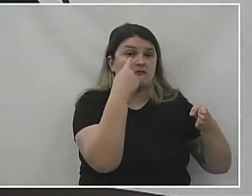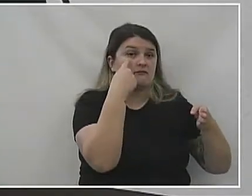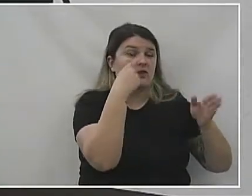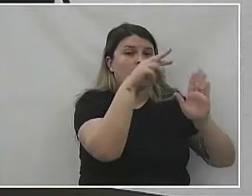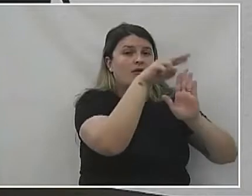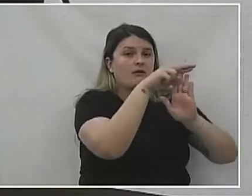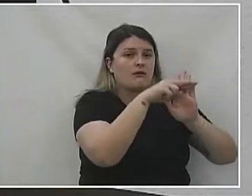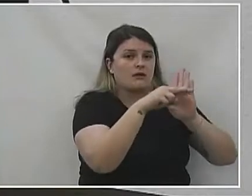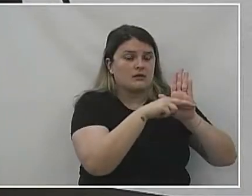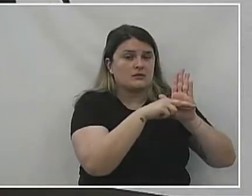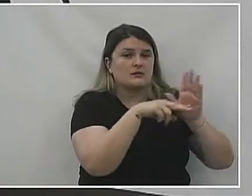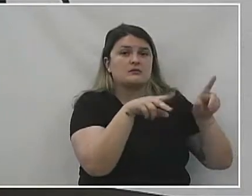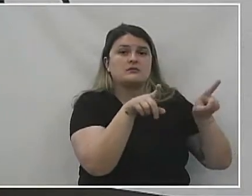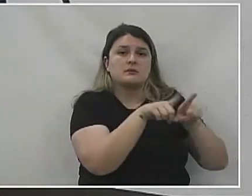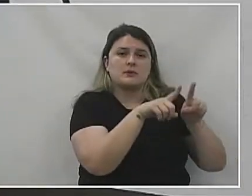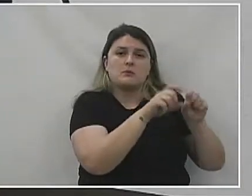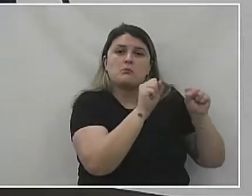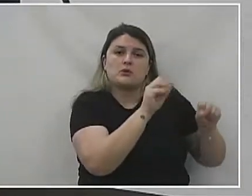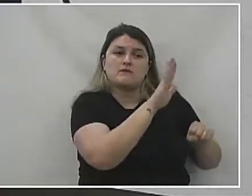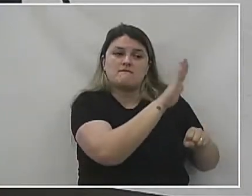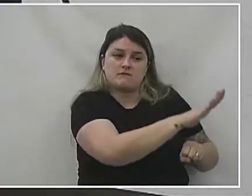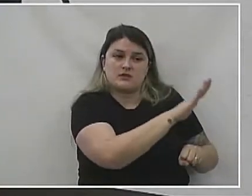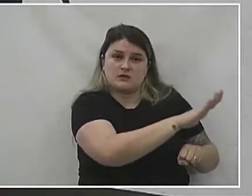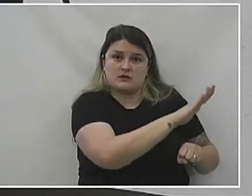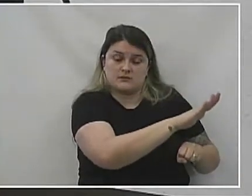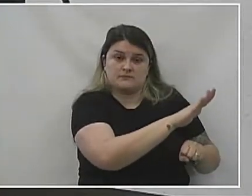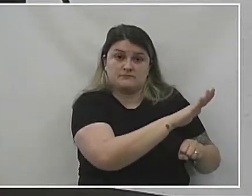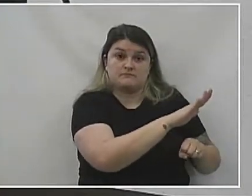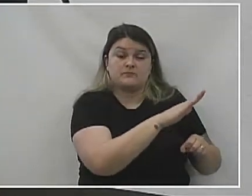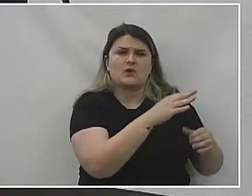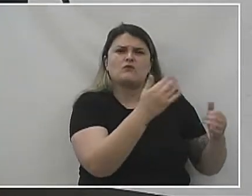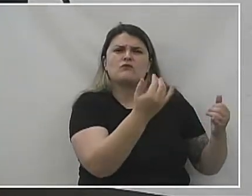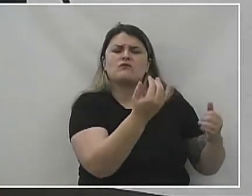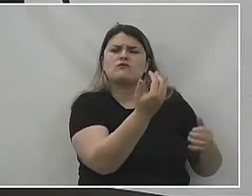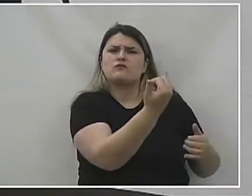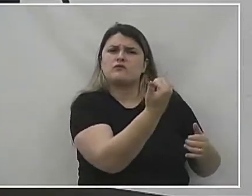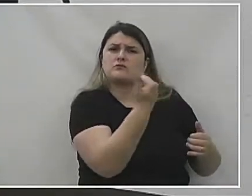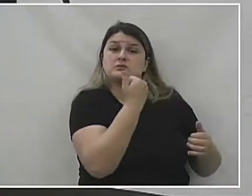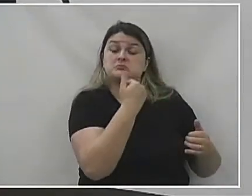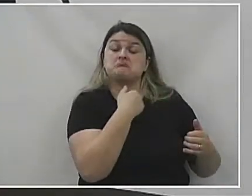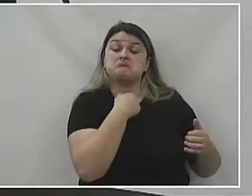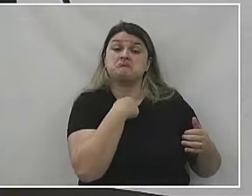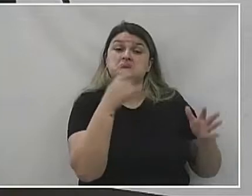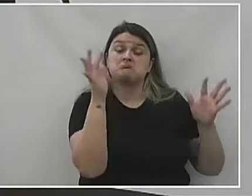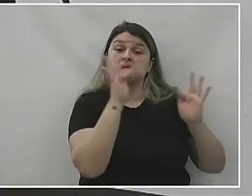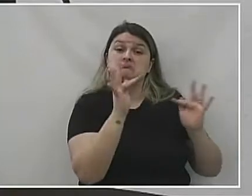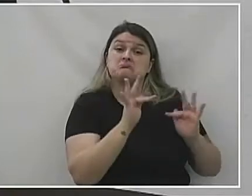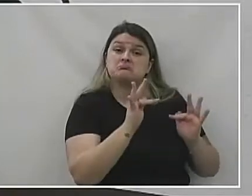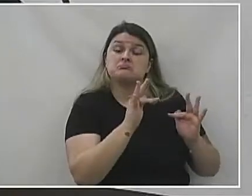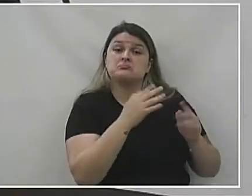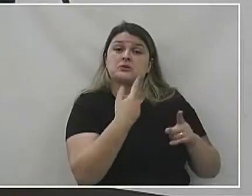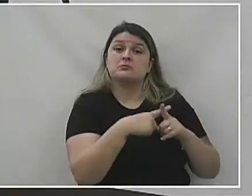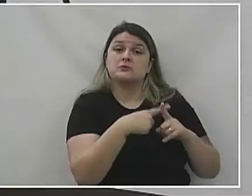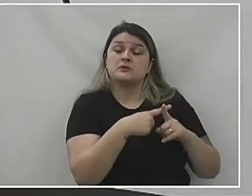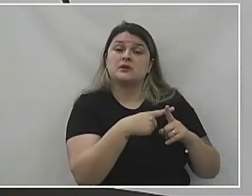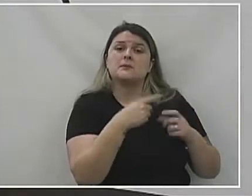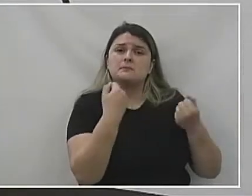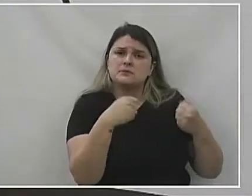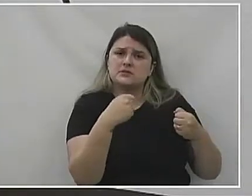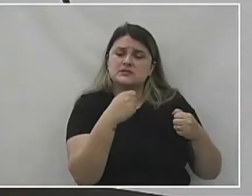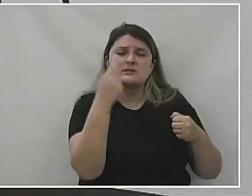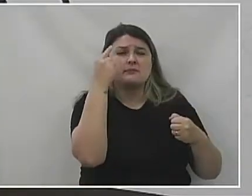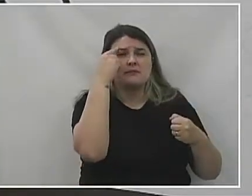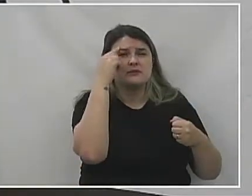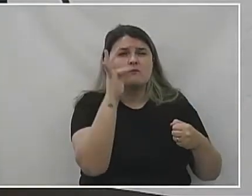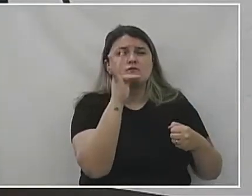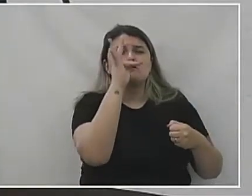regularização e até permanecer nesses locais A então a notícia que eu tive hoje foi uma notícia muito boa porque a gente a gente precisa